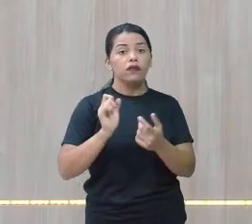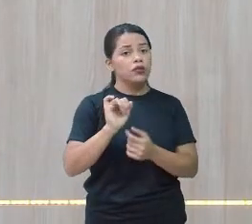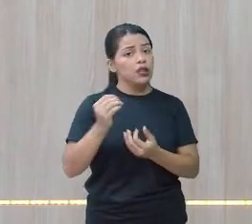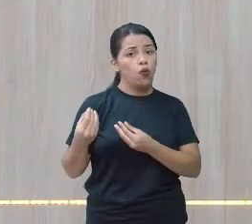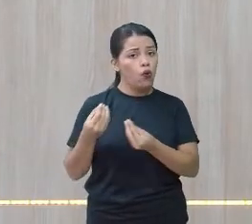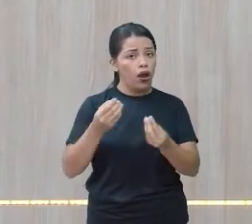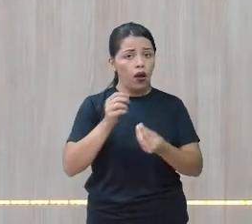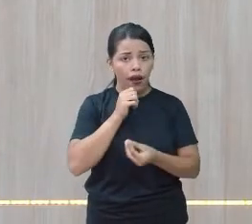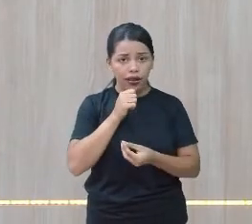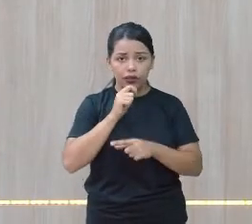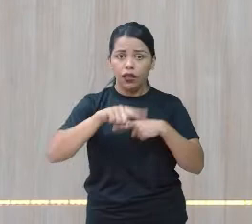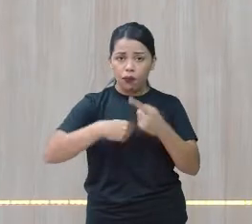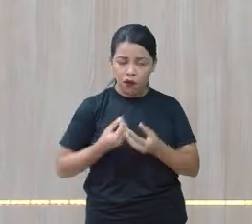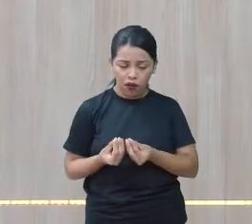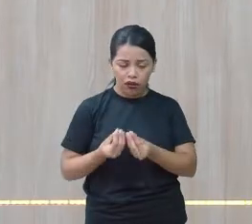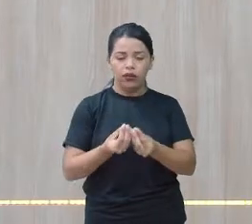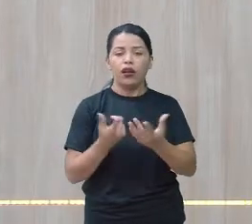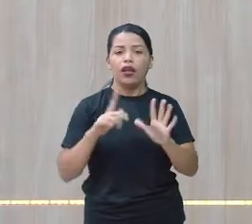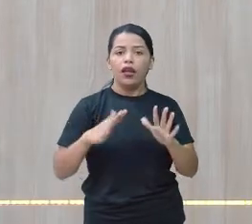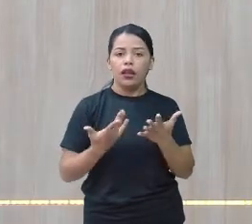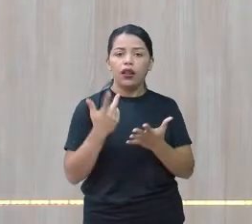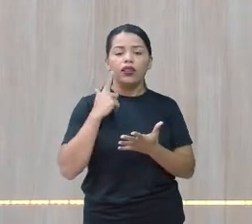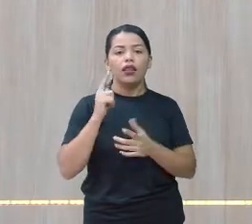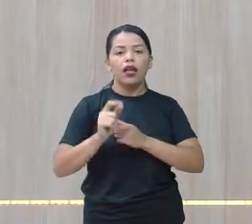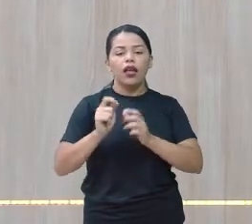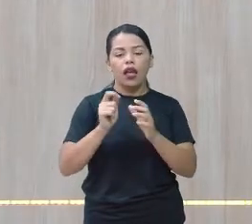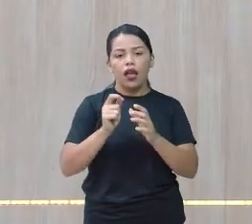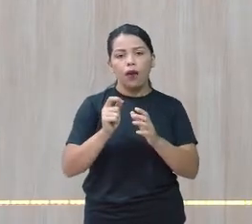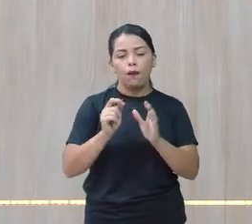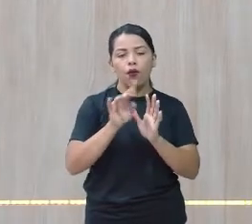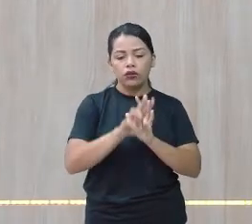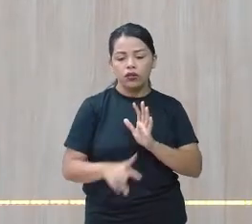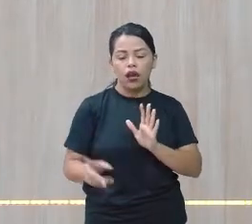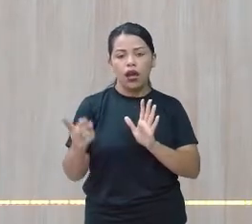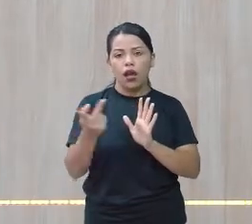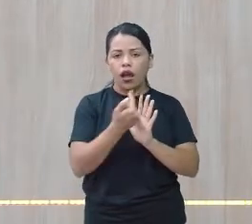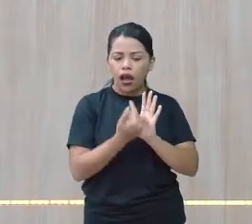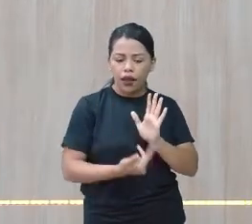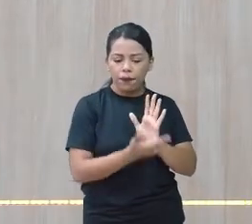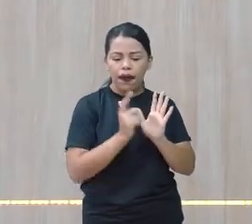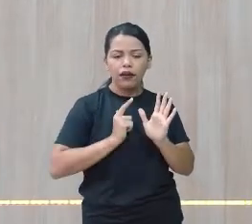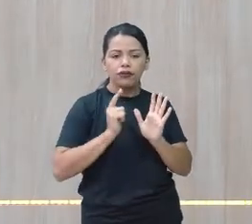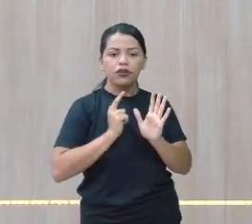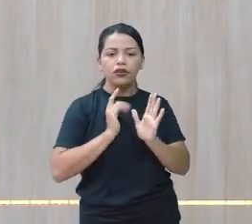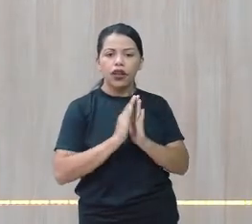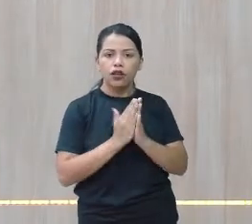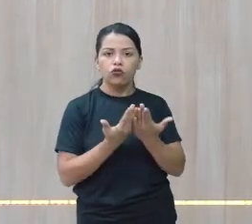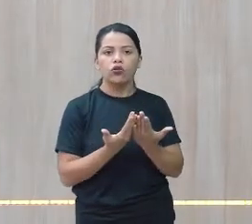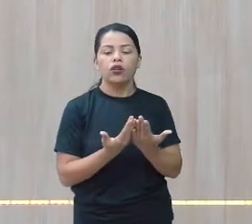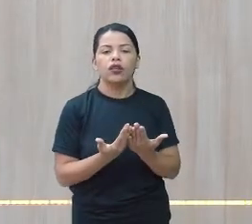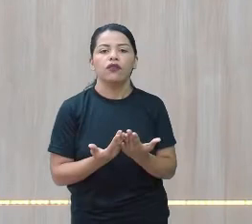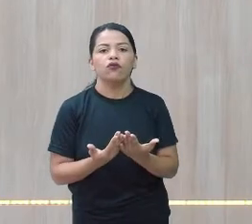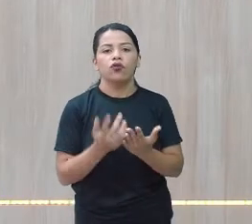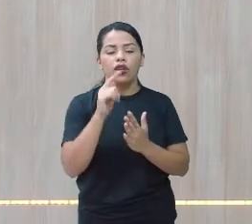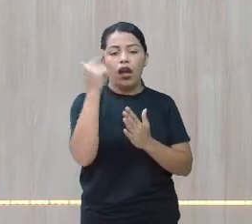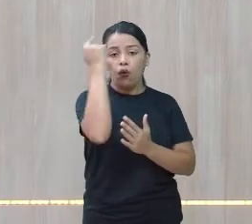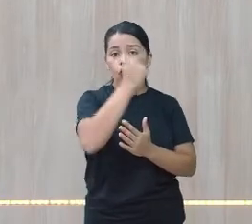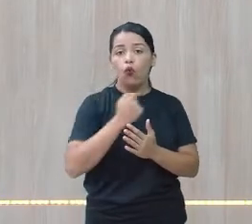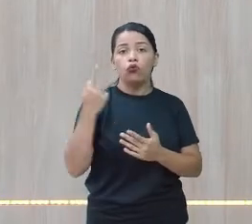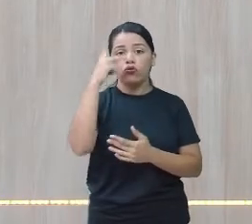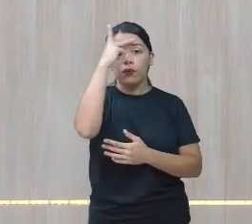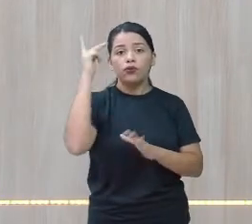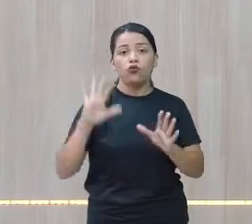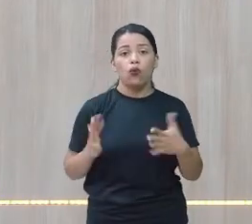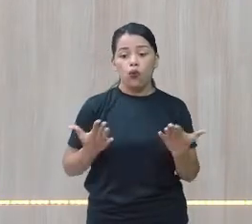receber, que às vezes aparece uma fisionomia, né, e onde mostra tudo o que acontece quando aquela pessoa toma um grande susto. Então